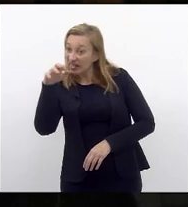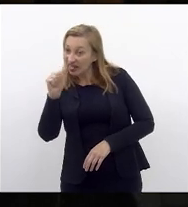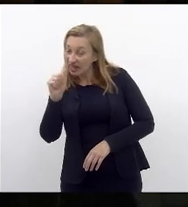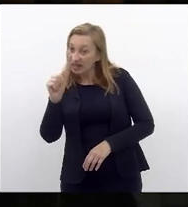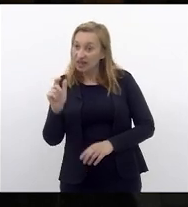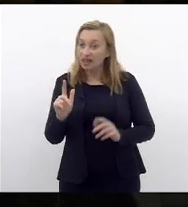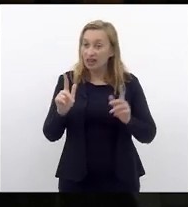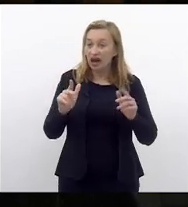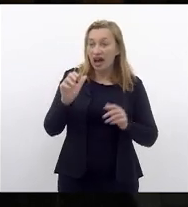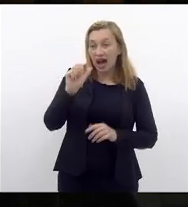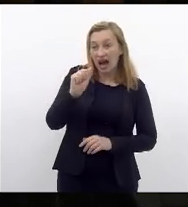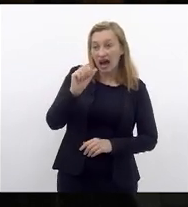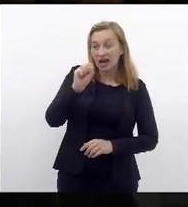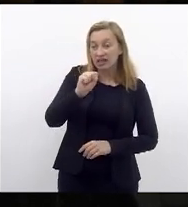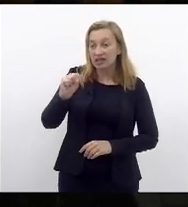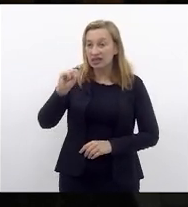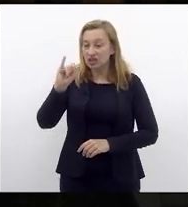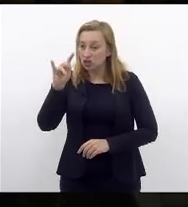azitromicina.